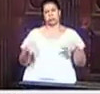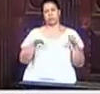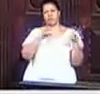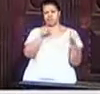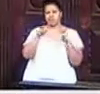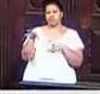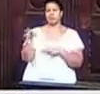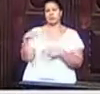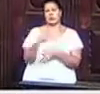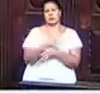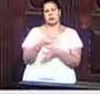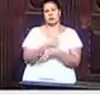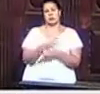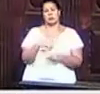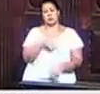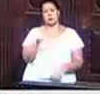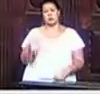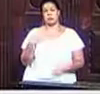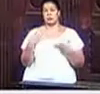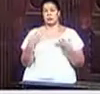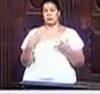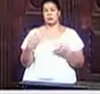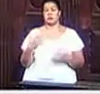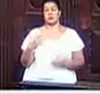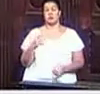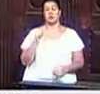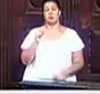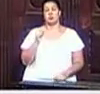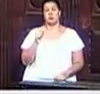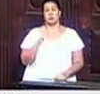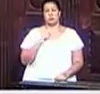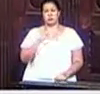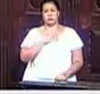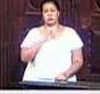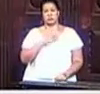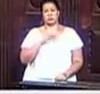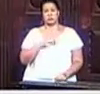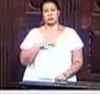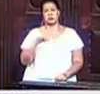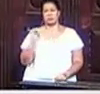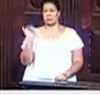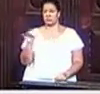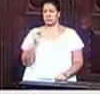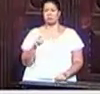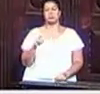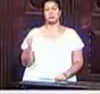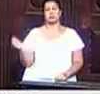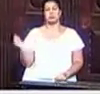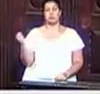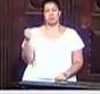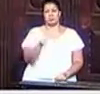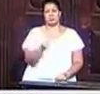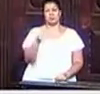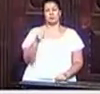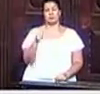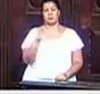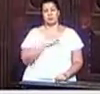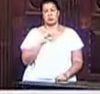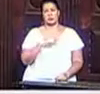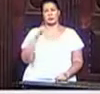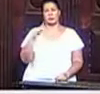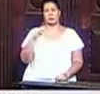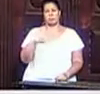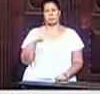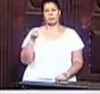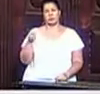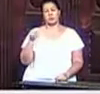nós queremos é a presença da ordem, é a presença das instituições policiais, de uma Polícia Militar que possa estar fazendo o